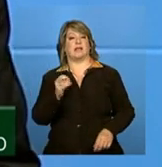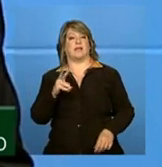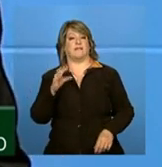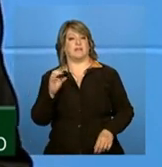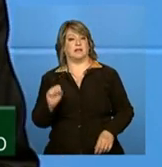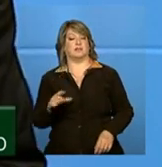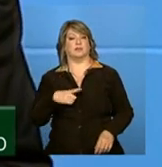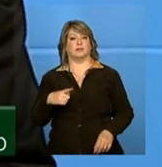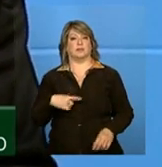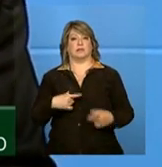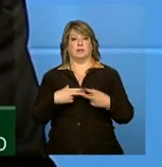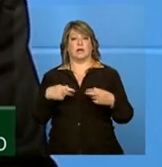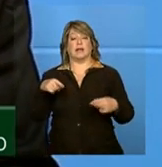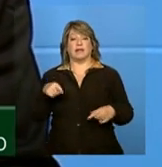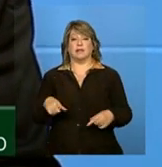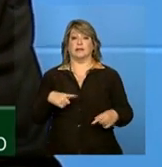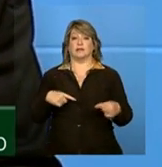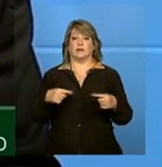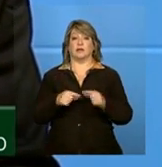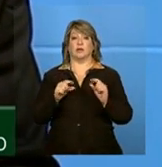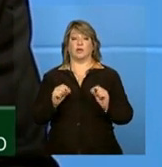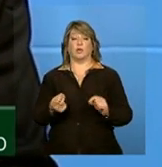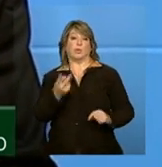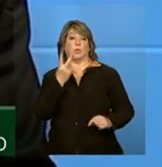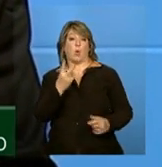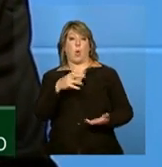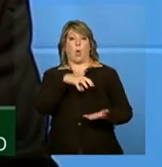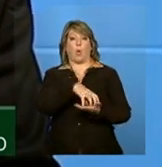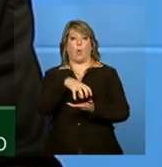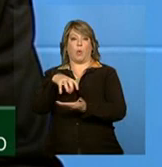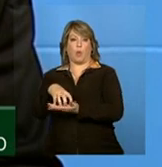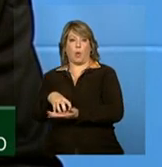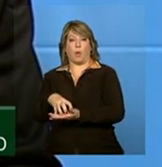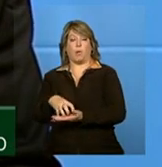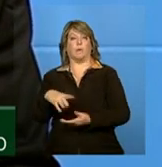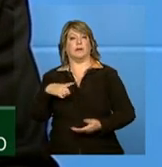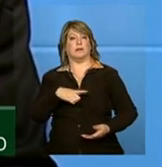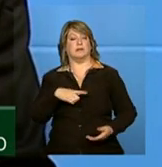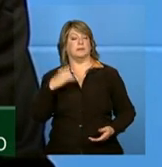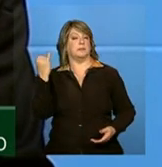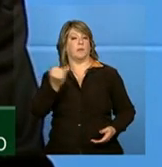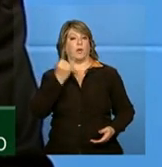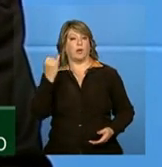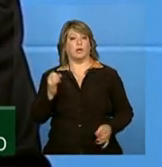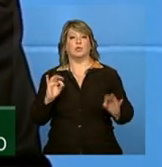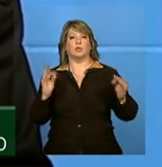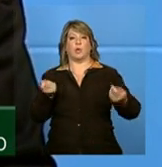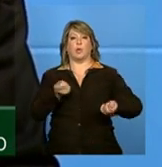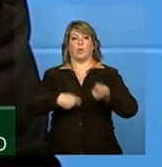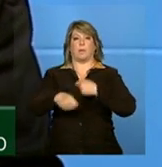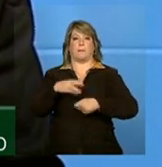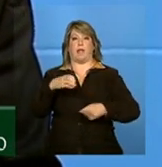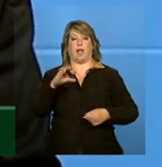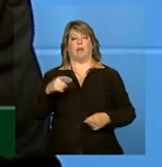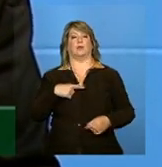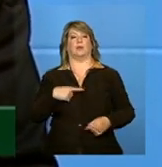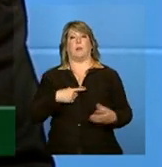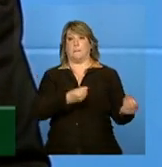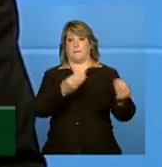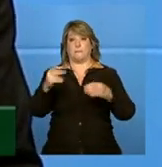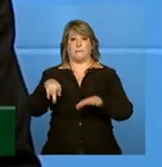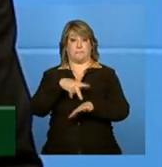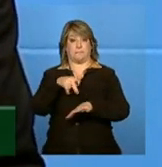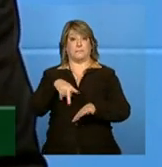riqueza, constituem em dois grupos de interesses importantes em toda a economia de mercado. Em muitos países,